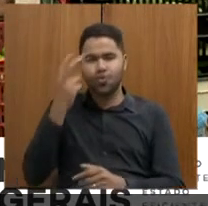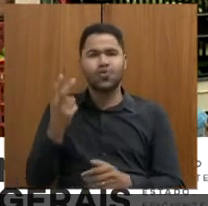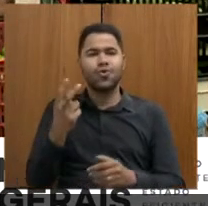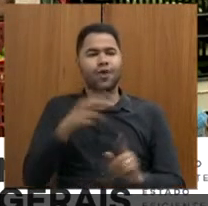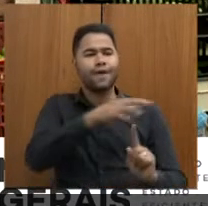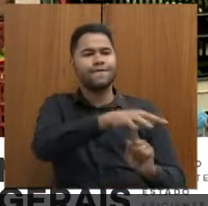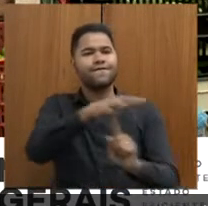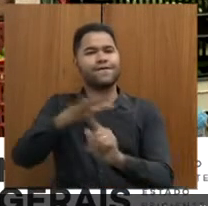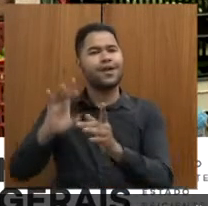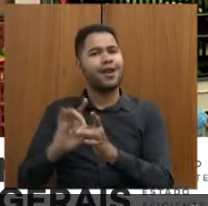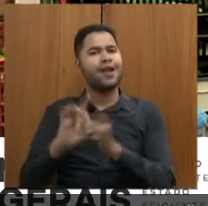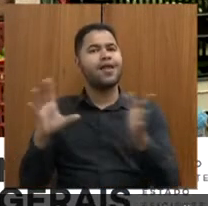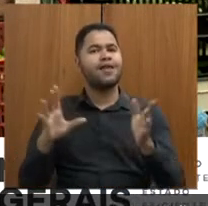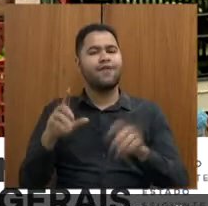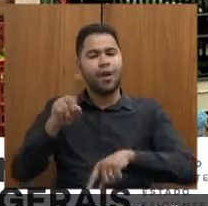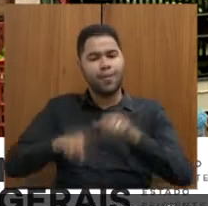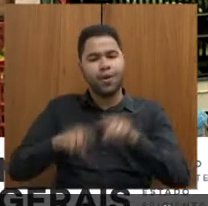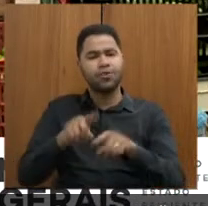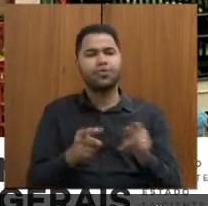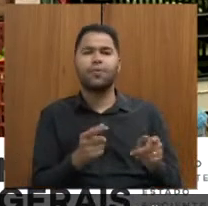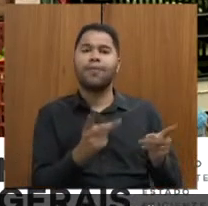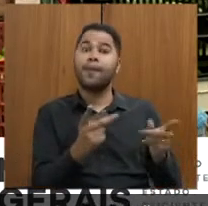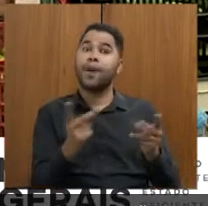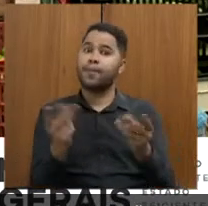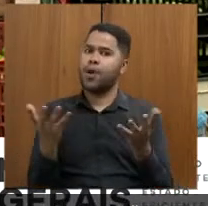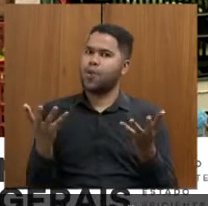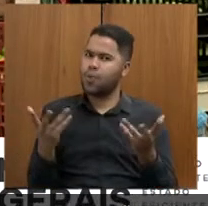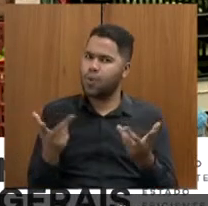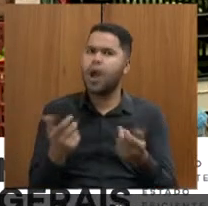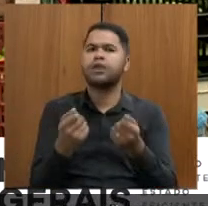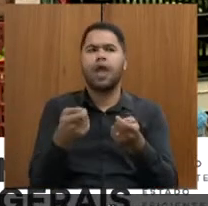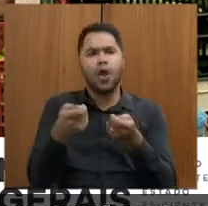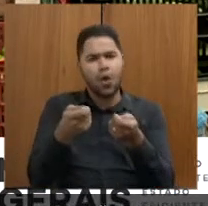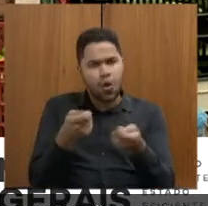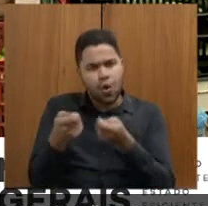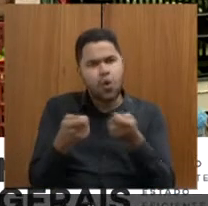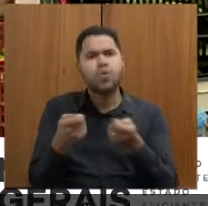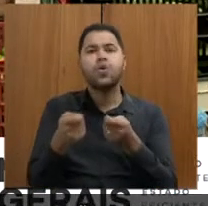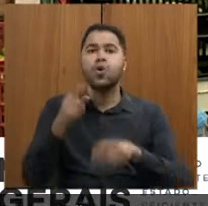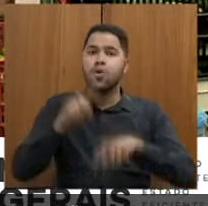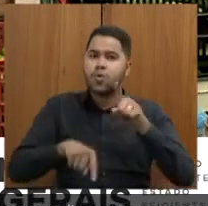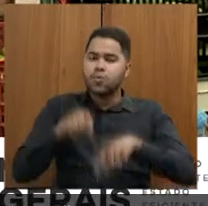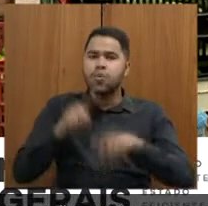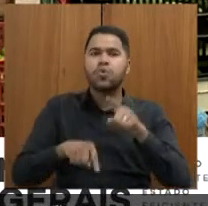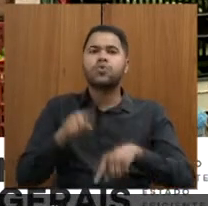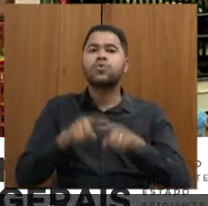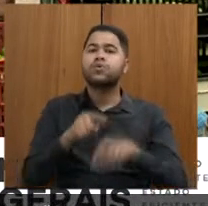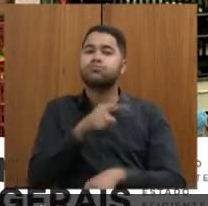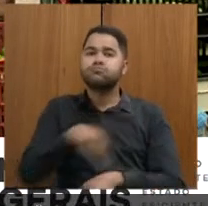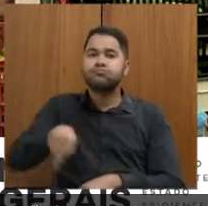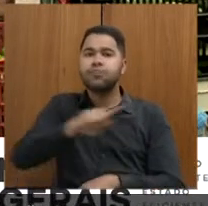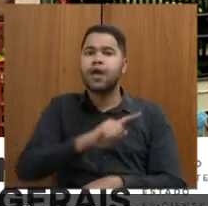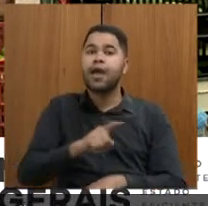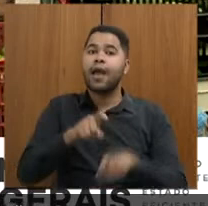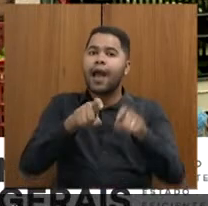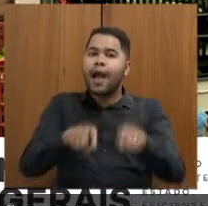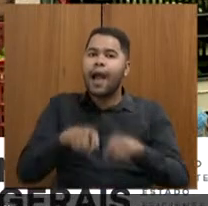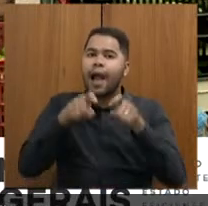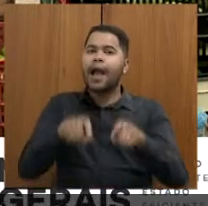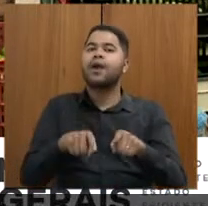ela é importante são produtos ofertados com qualidade com controle são produtos muitas muitas vezes